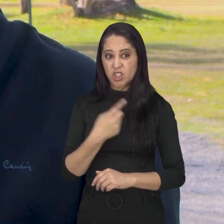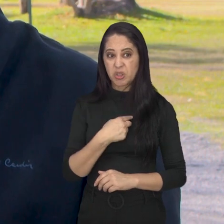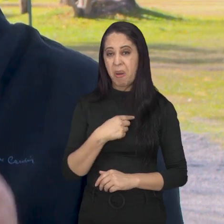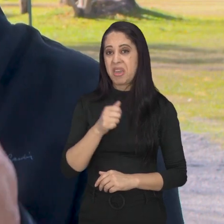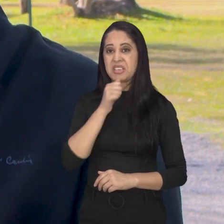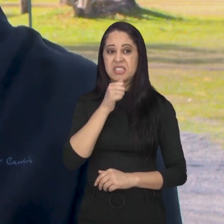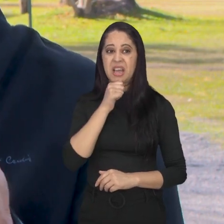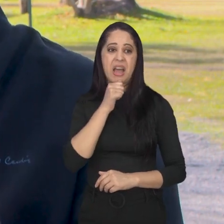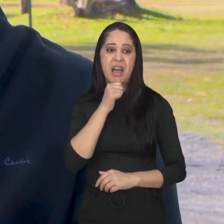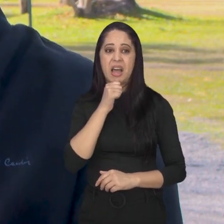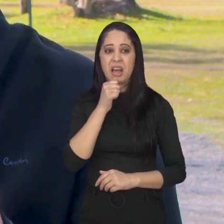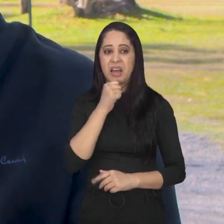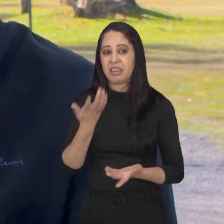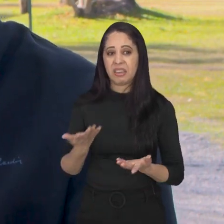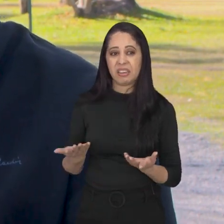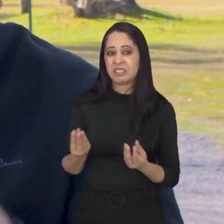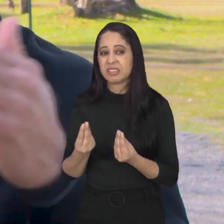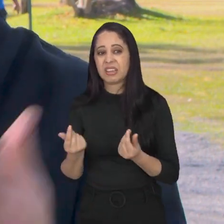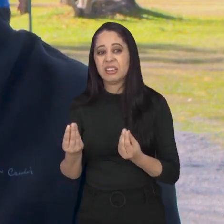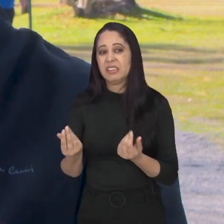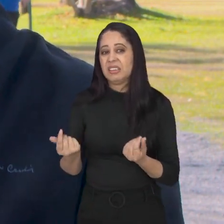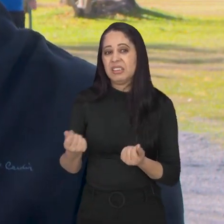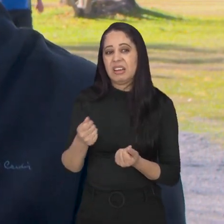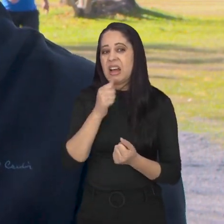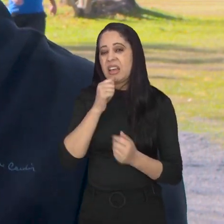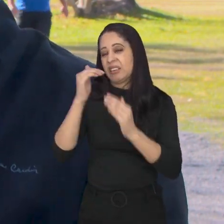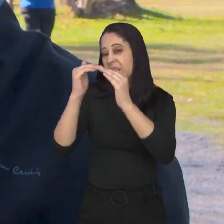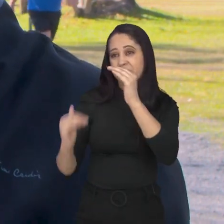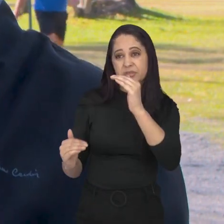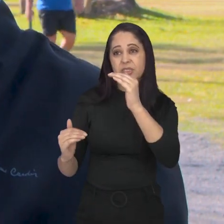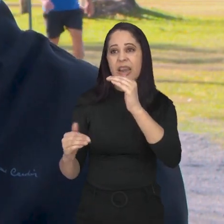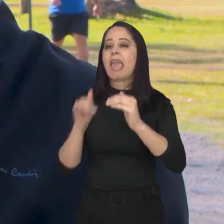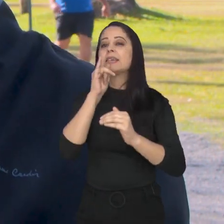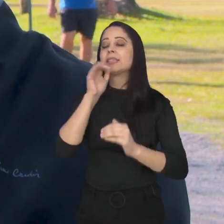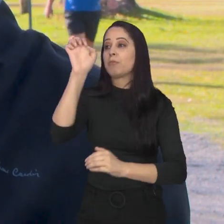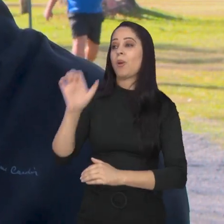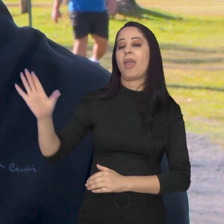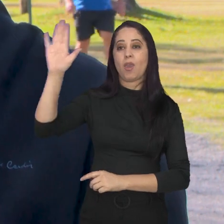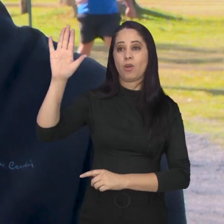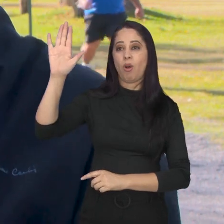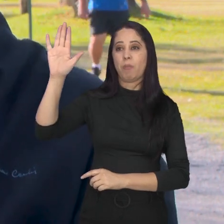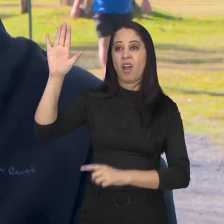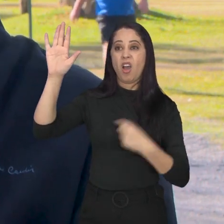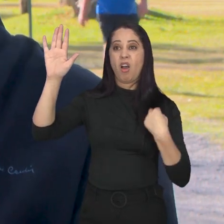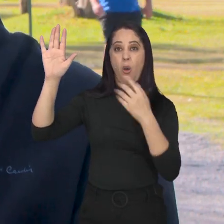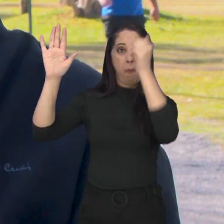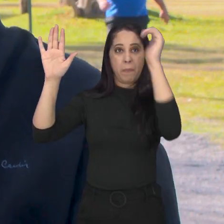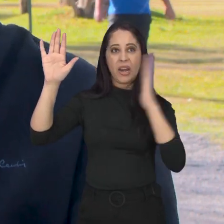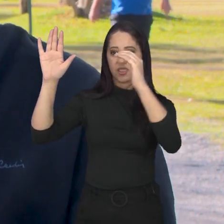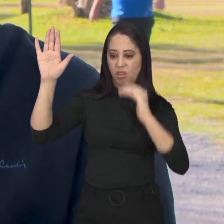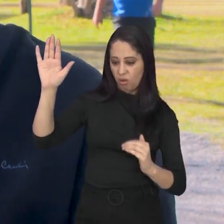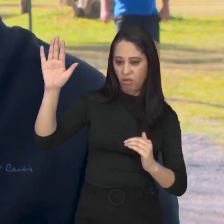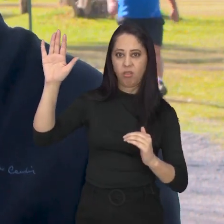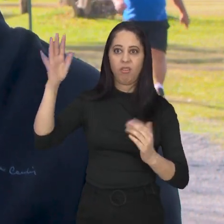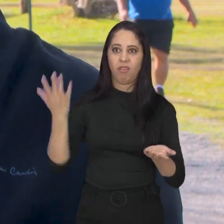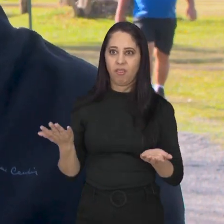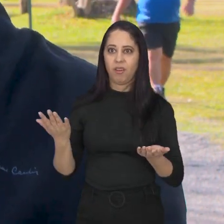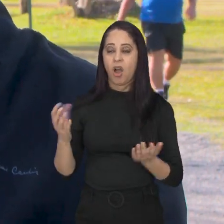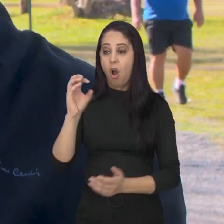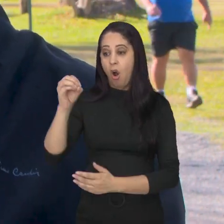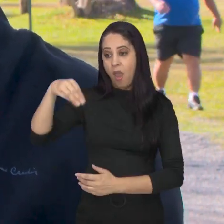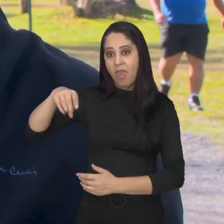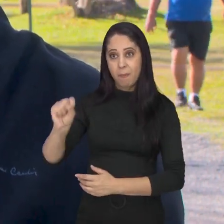assim, eles gostam de fazer, né? É bem interessante, assim. Essa preocupação com o meio ambiente tem ganhado cada vez mais força no país e no